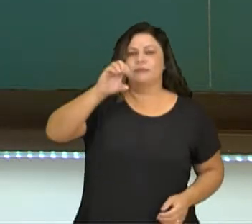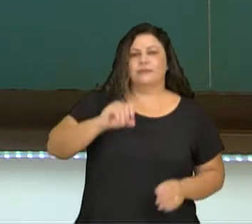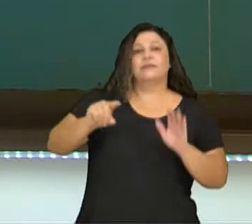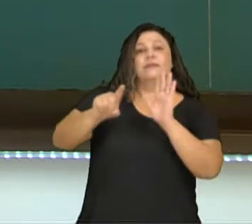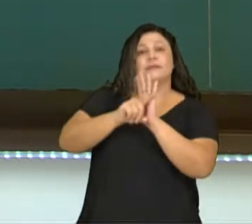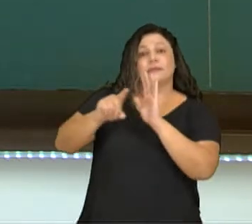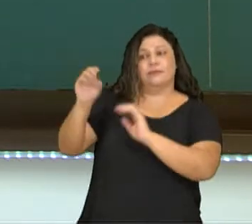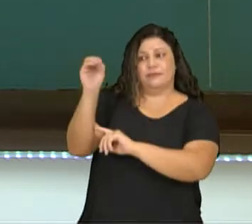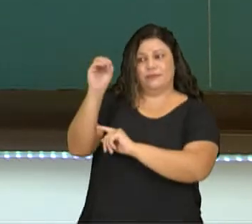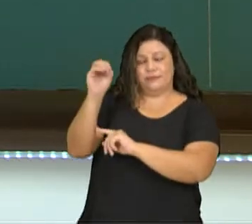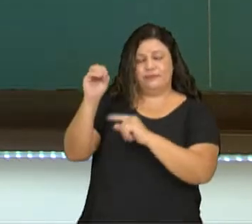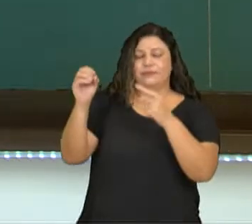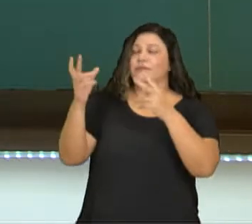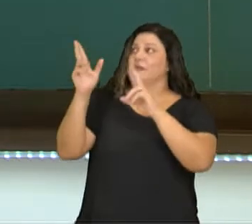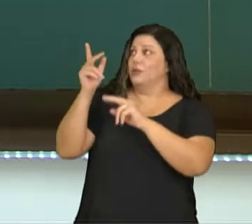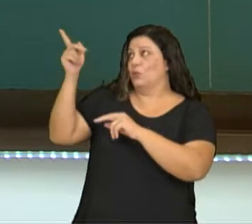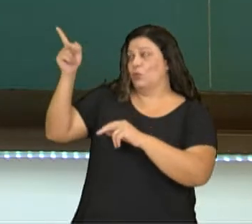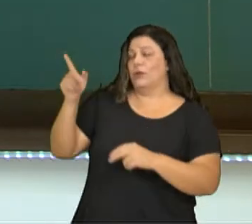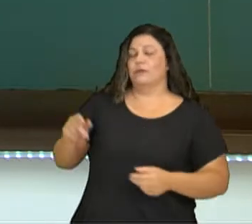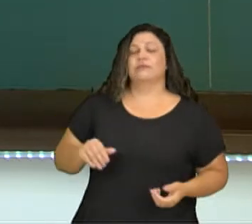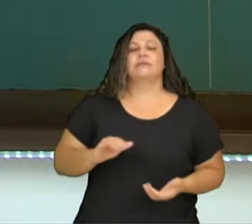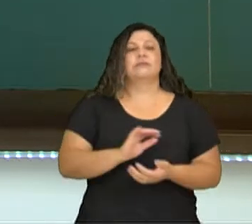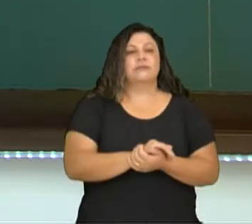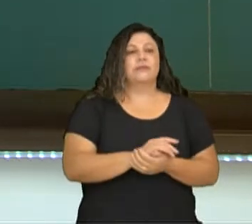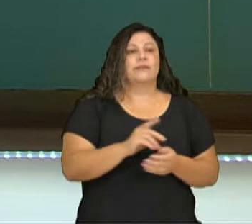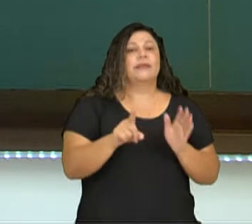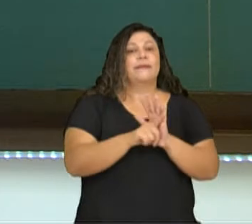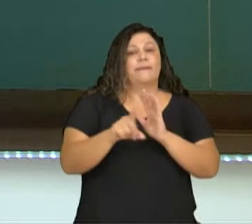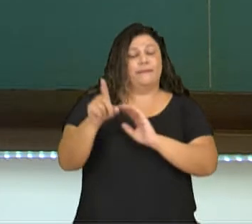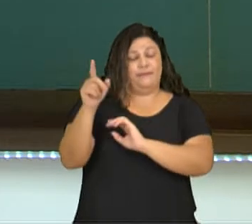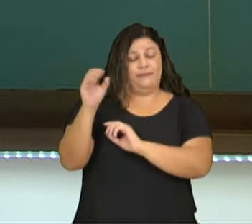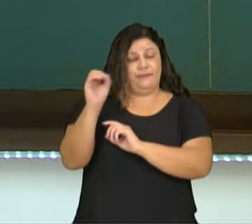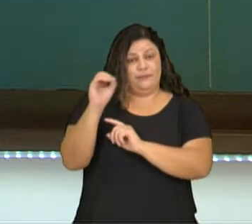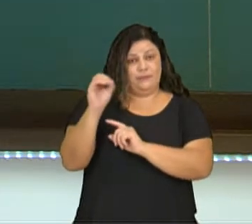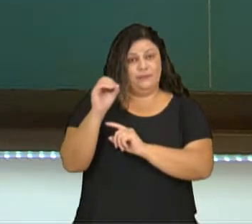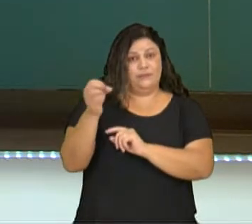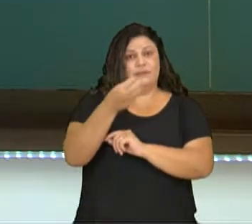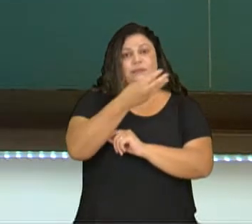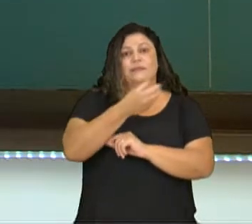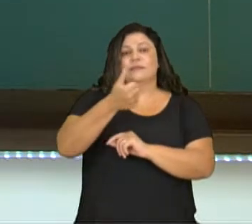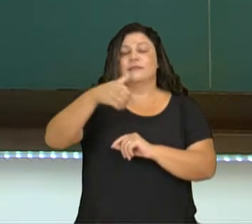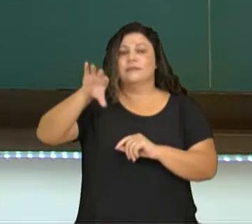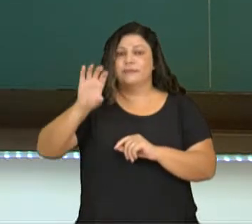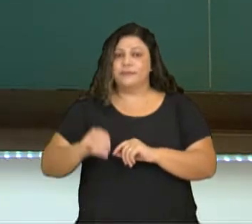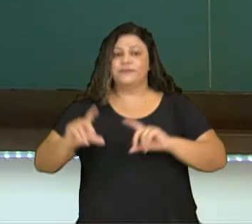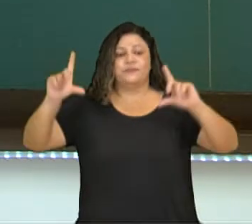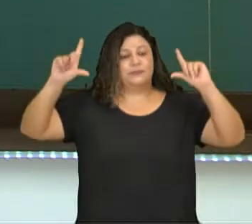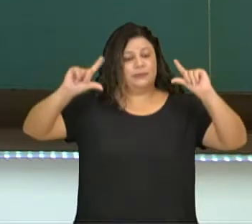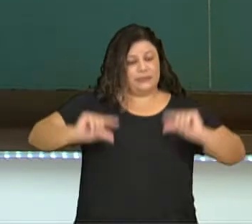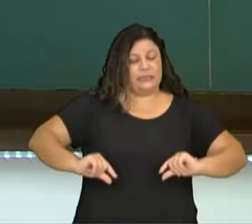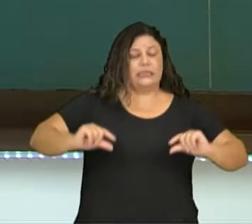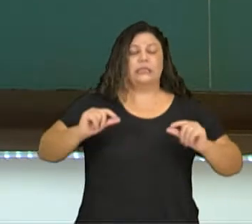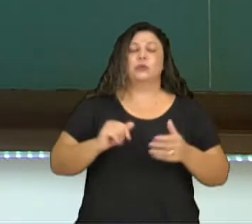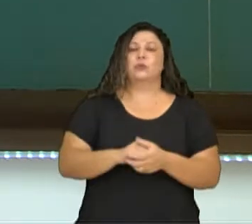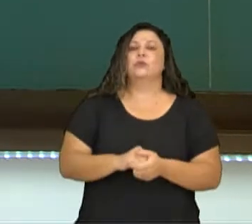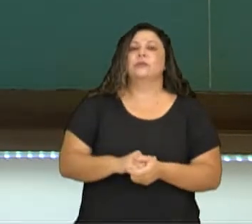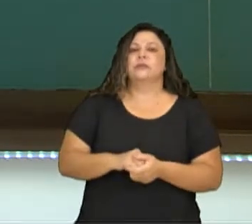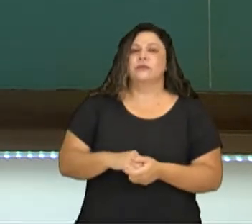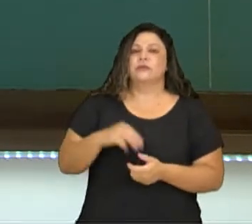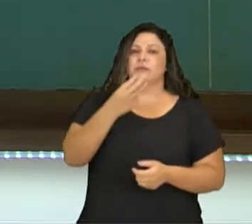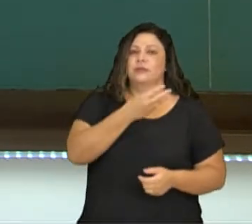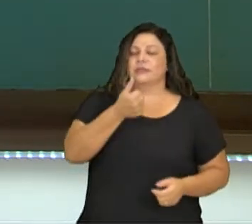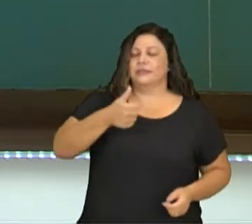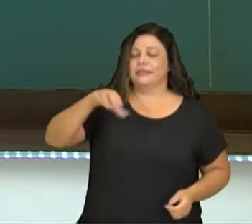o ângulo. Foi o que eu fiz aqui, 360 menos o ângulo de 310, quer dizer que a redução do ângulo de 310